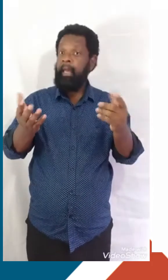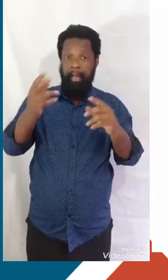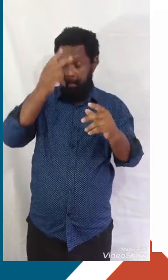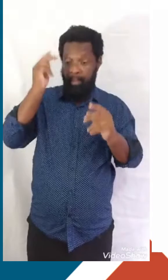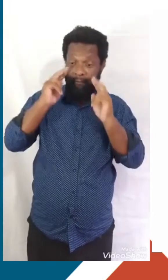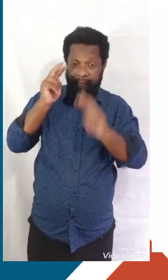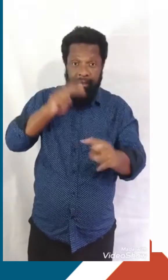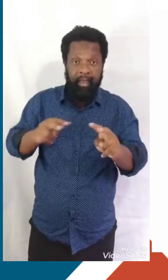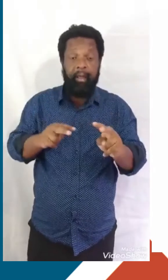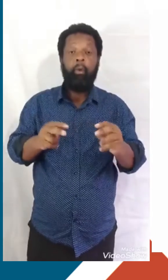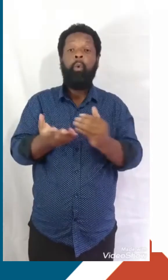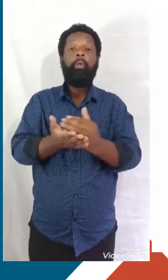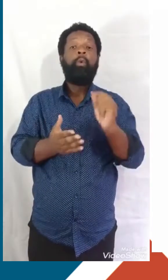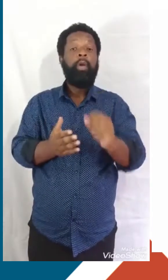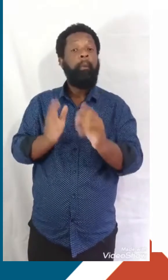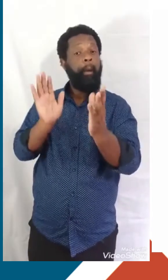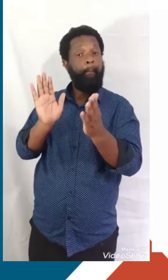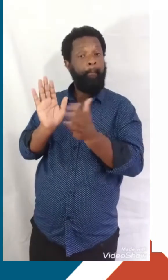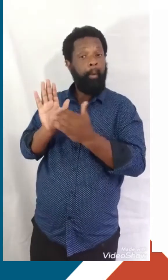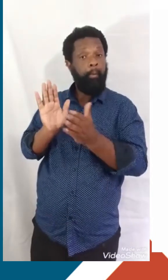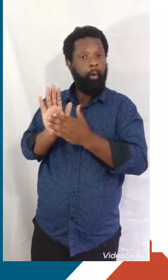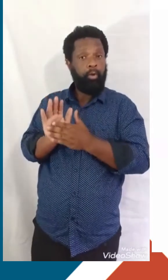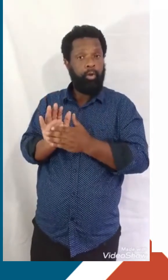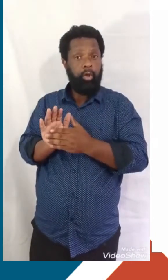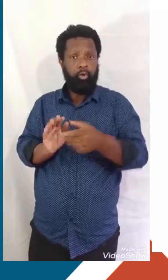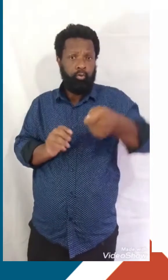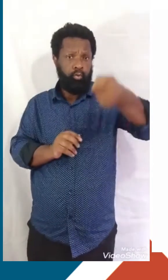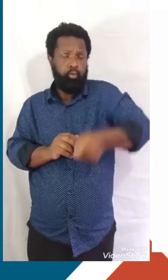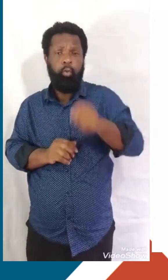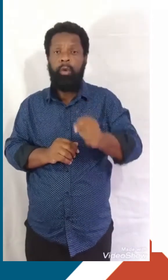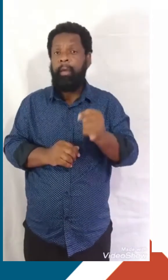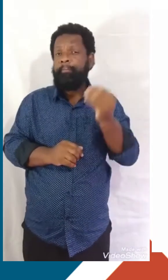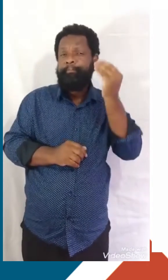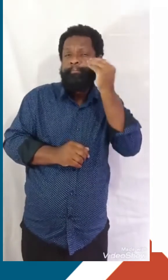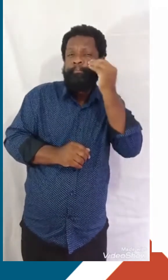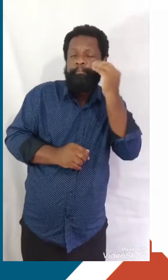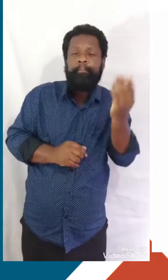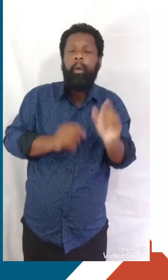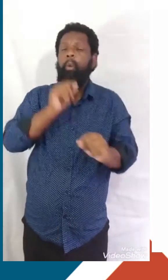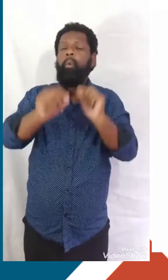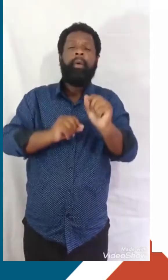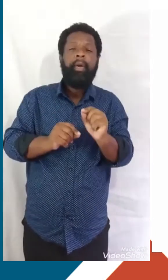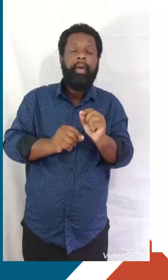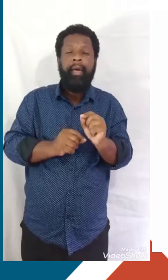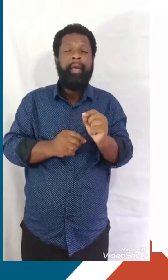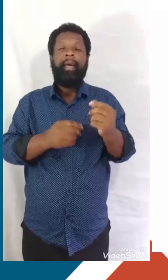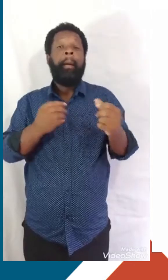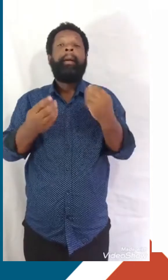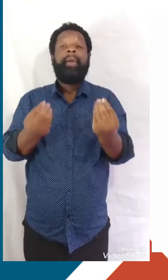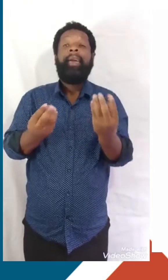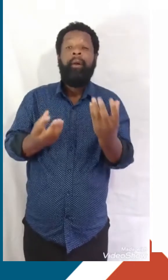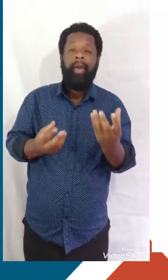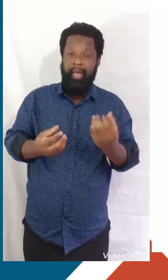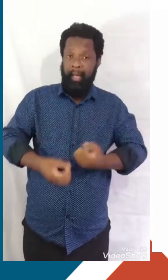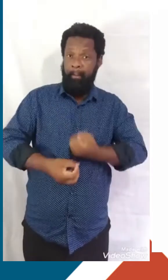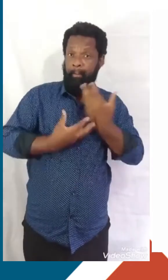trouxe à cena literária brasileira uma proposta radical de experimentação com a forma que propunha incorporar